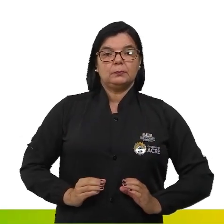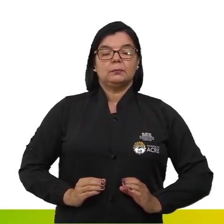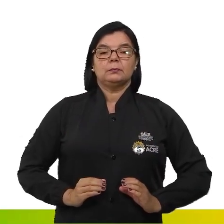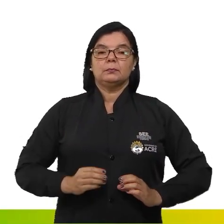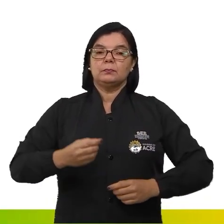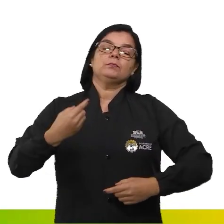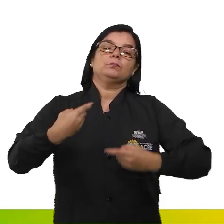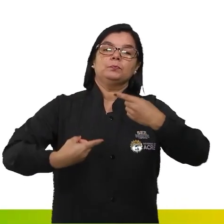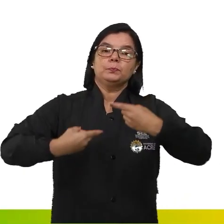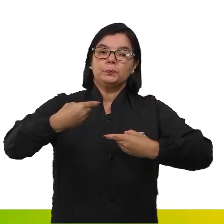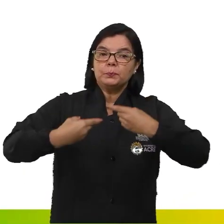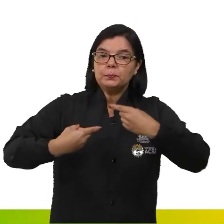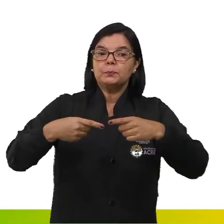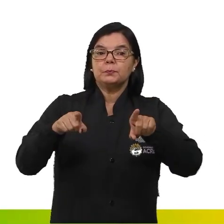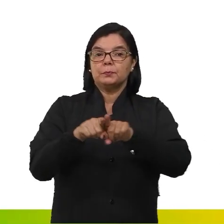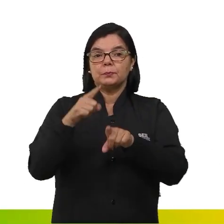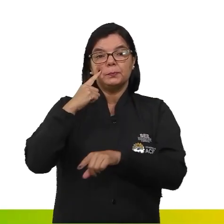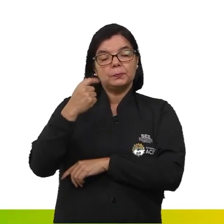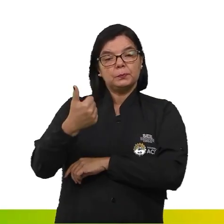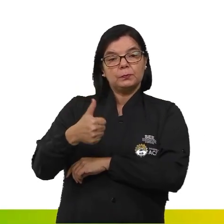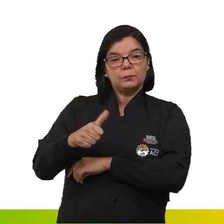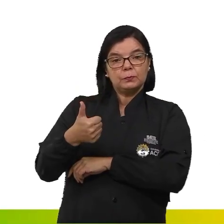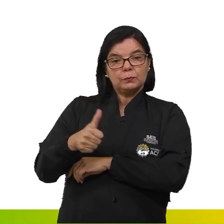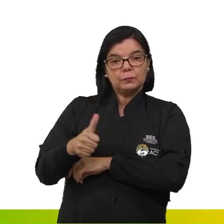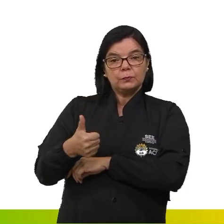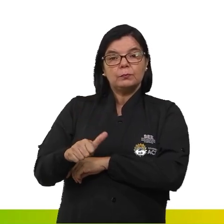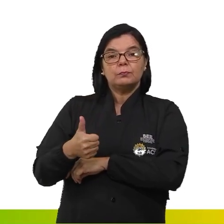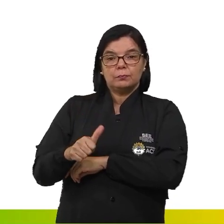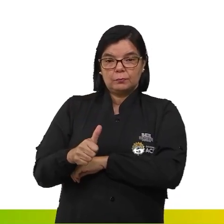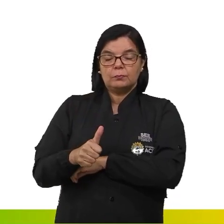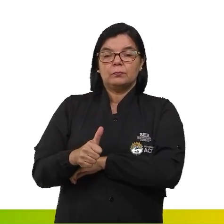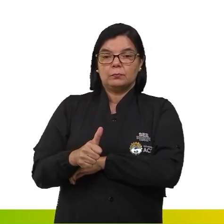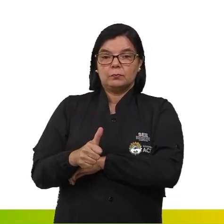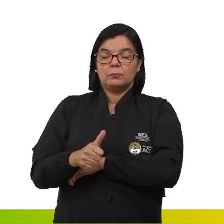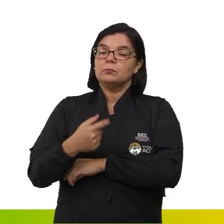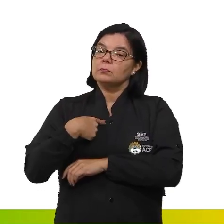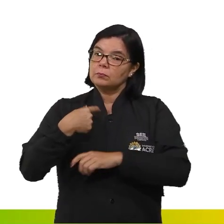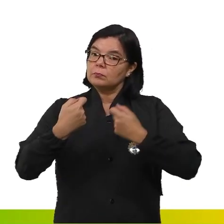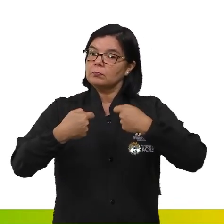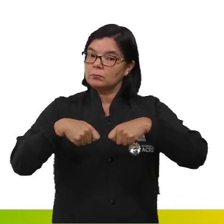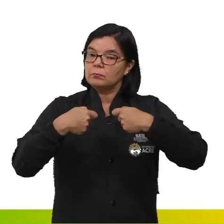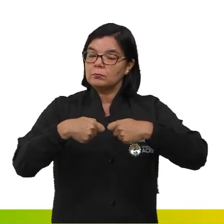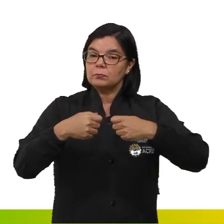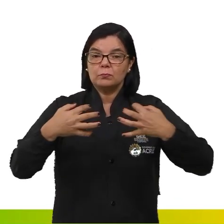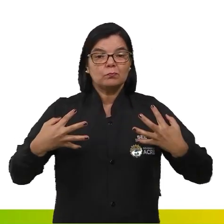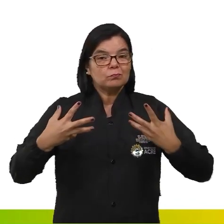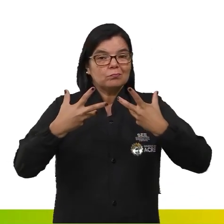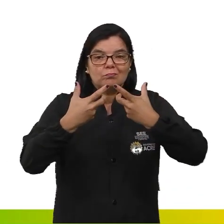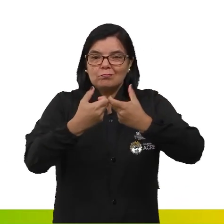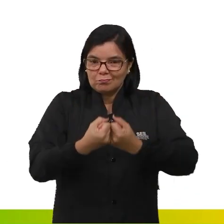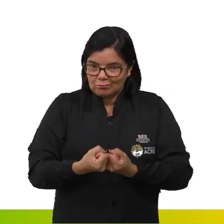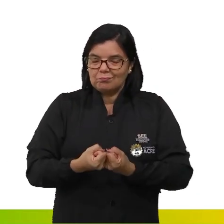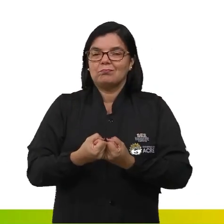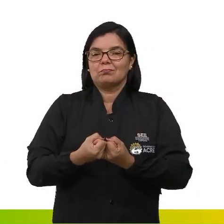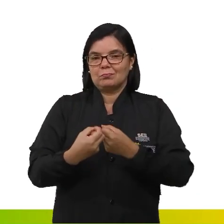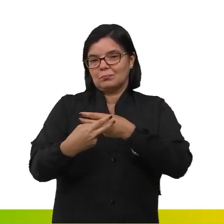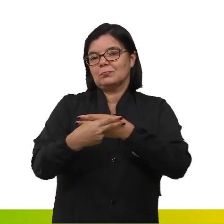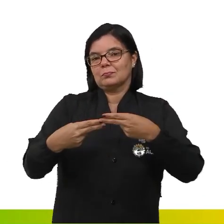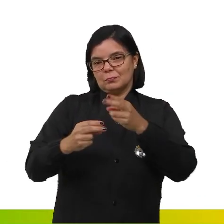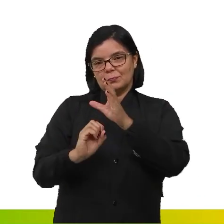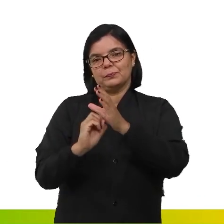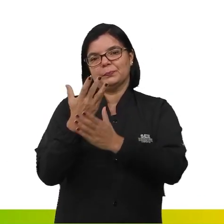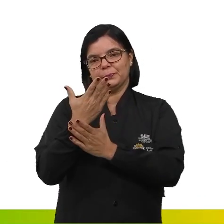na esfera pública. Ela vai além, dizendo que precisamos analisar os horrores